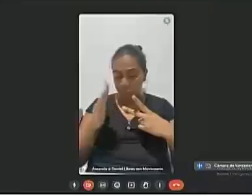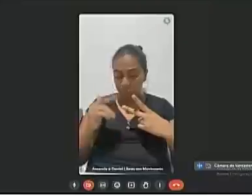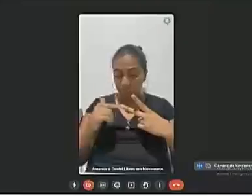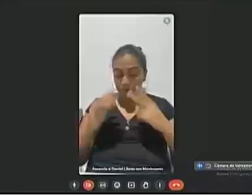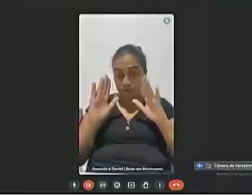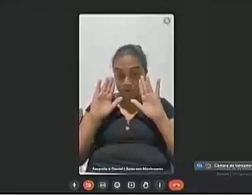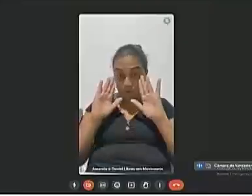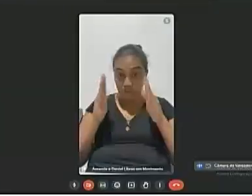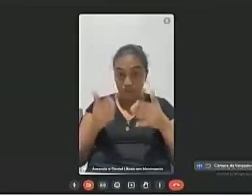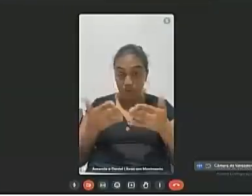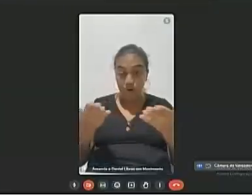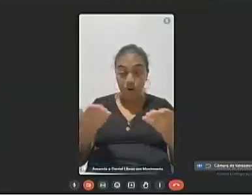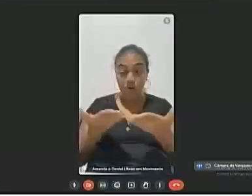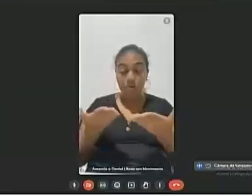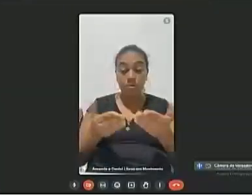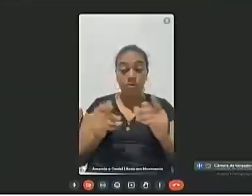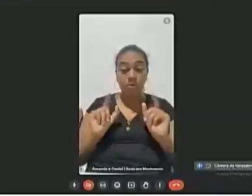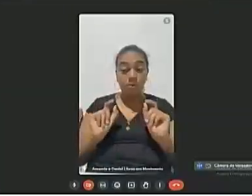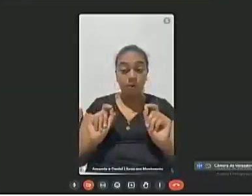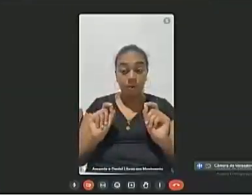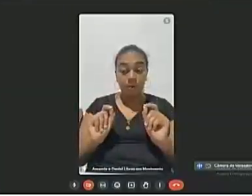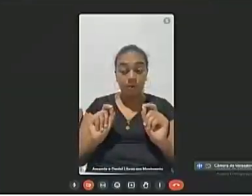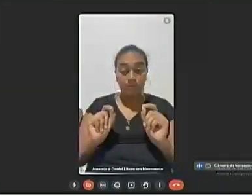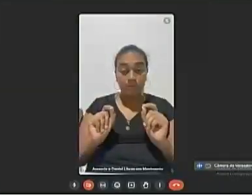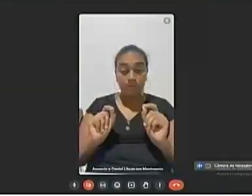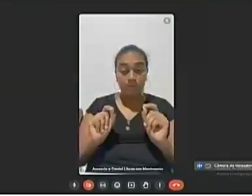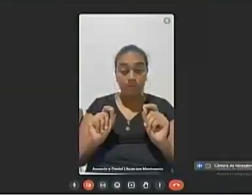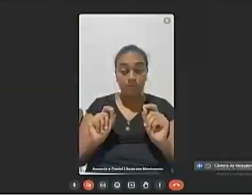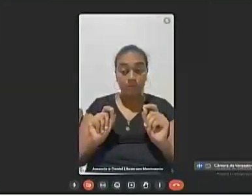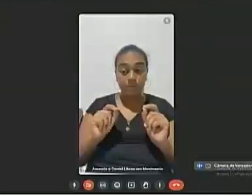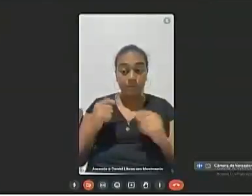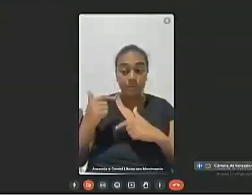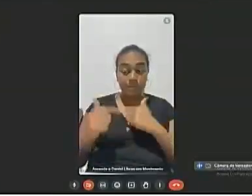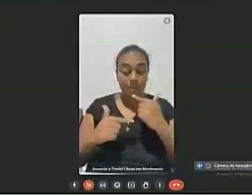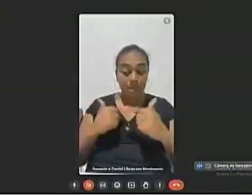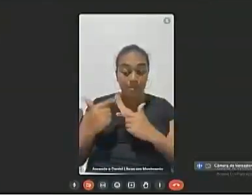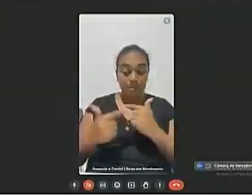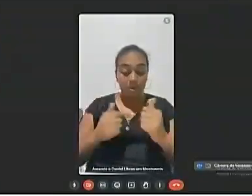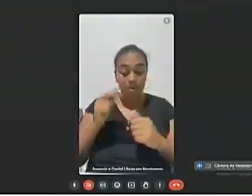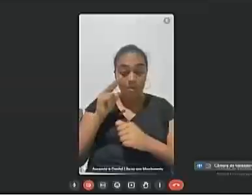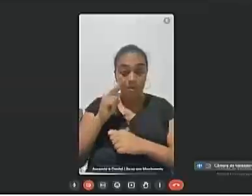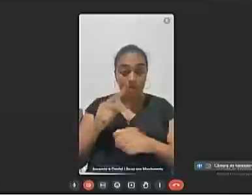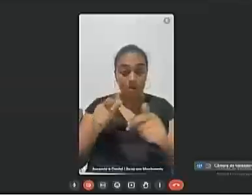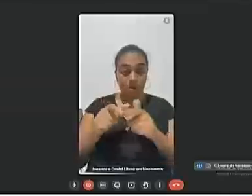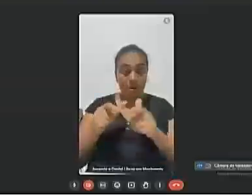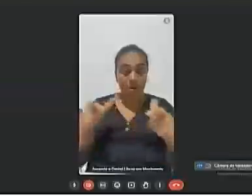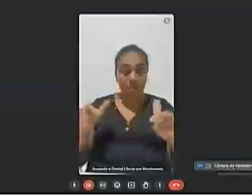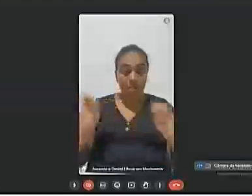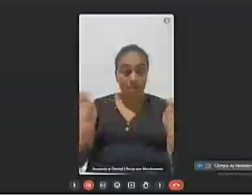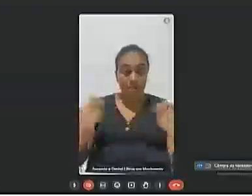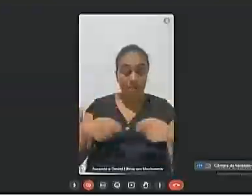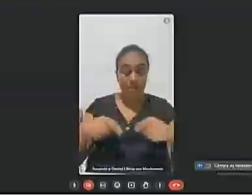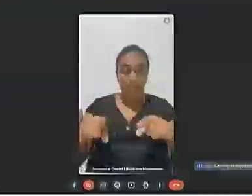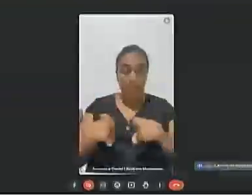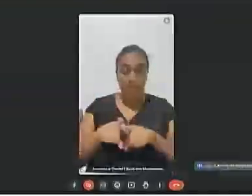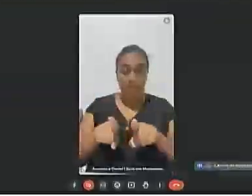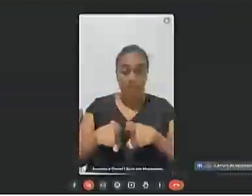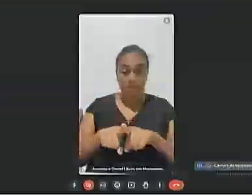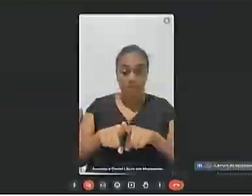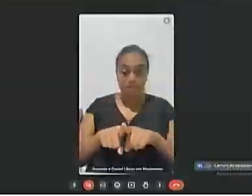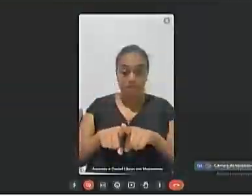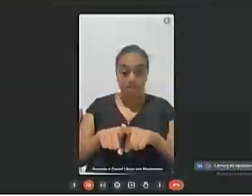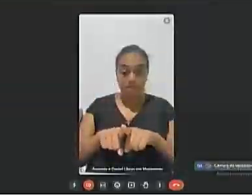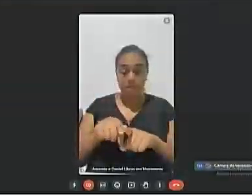foco da apresentação aqui será obras para verificar o aumento da capacidade de escoamento entre